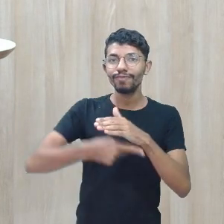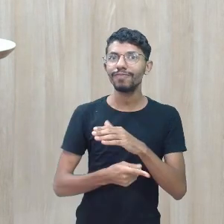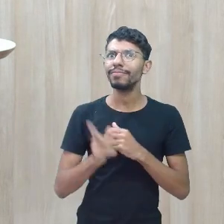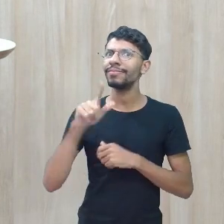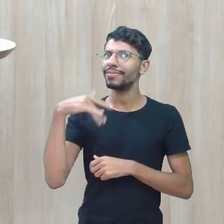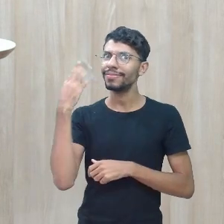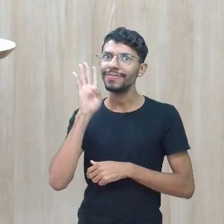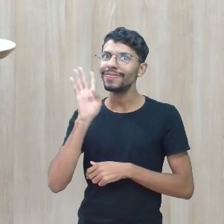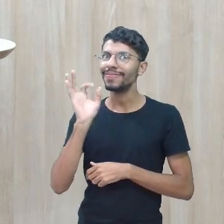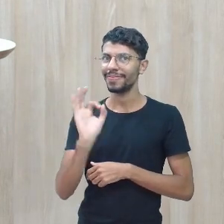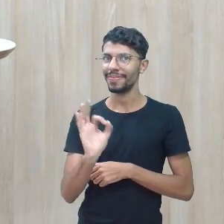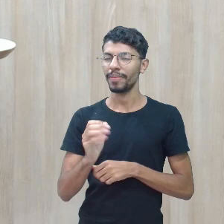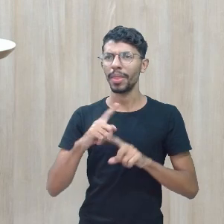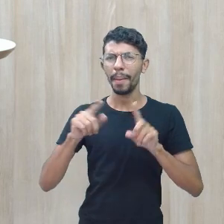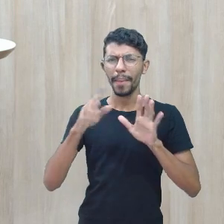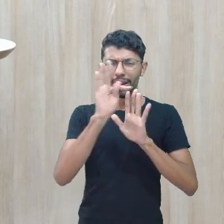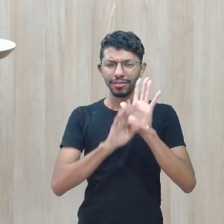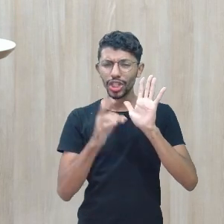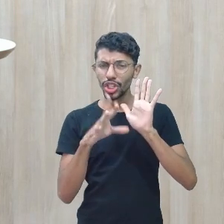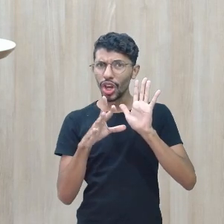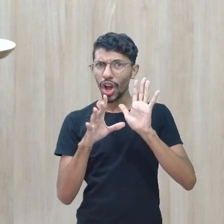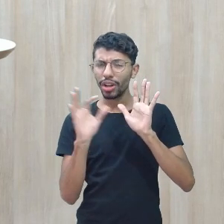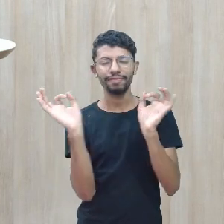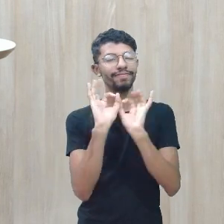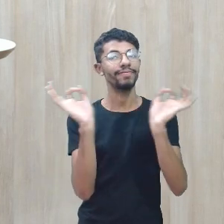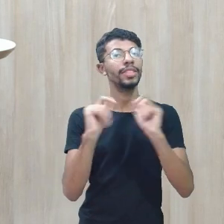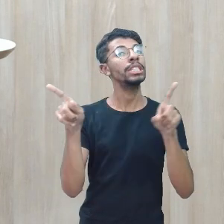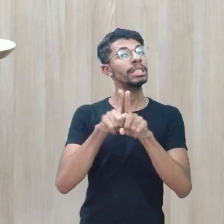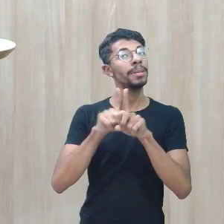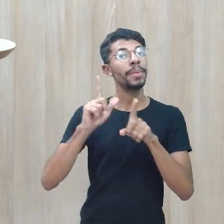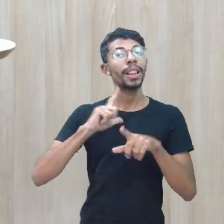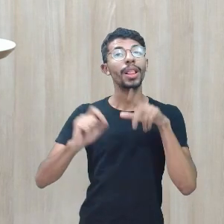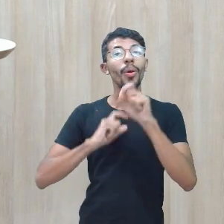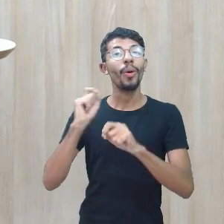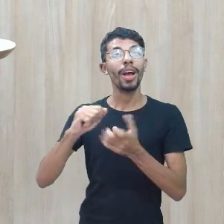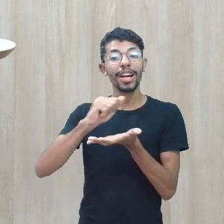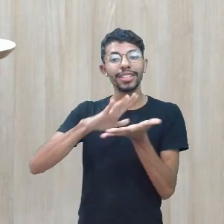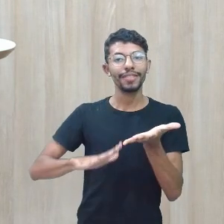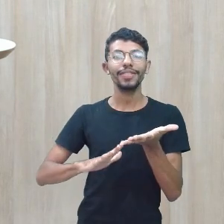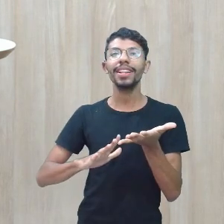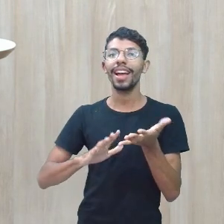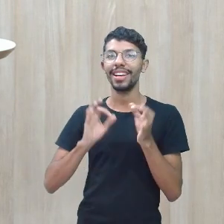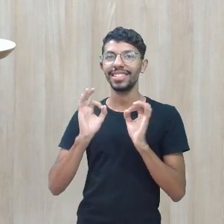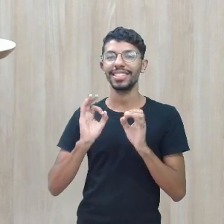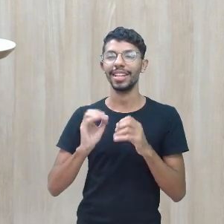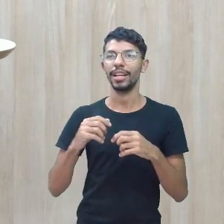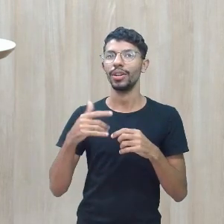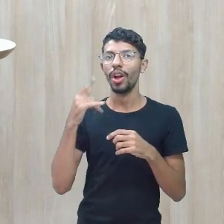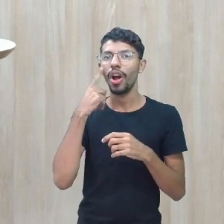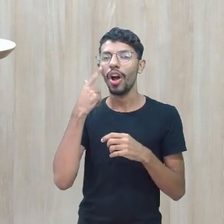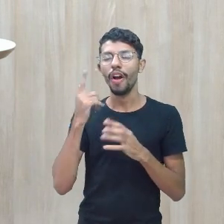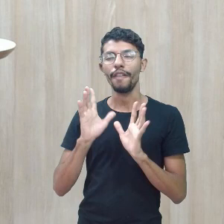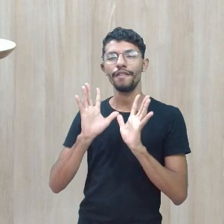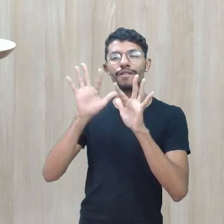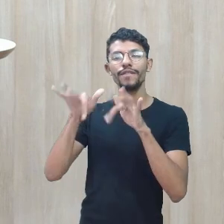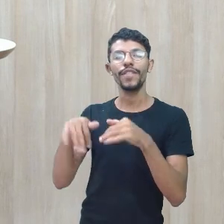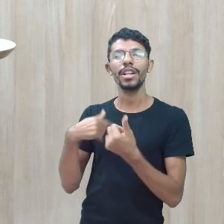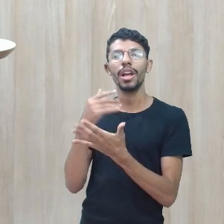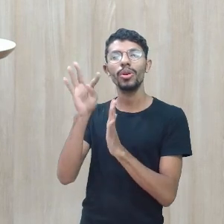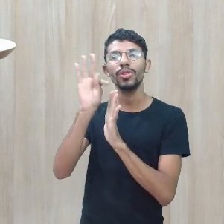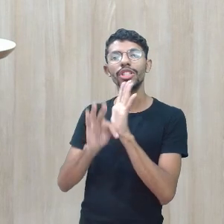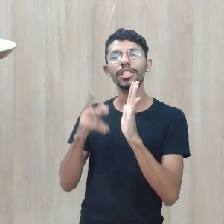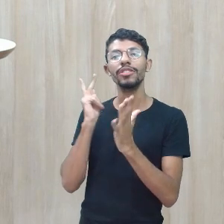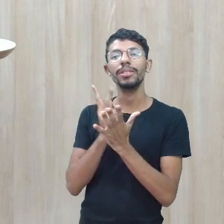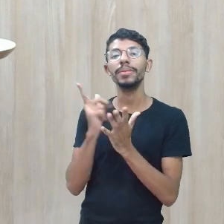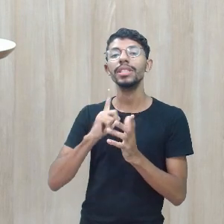é legal? Mas não é só o texto, tem também as atividades. Lembrem que no final do texto tem a atividade semanal